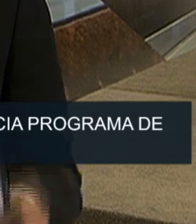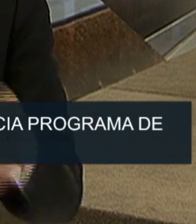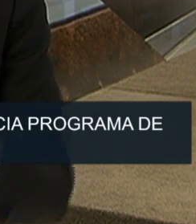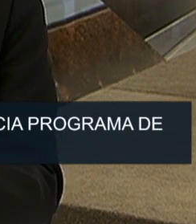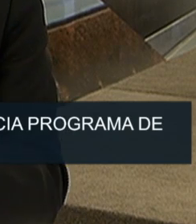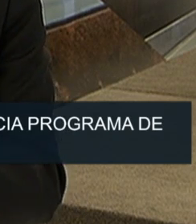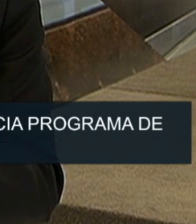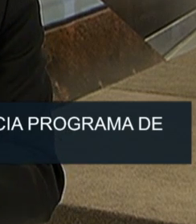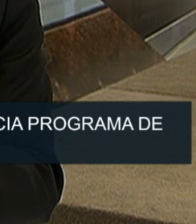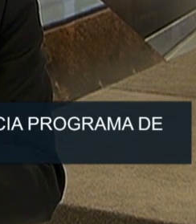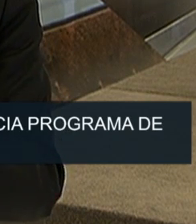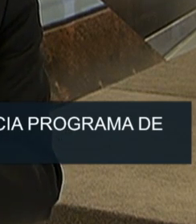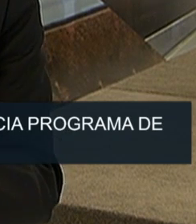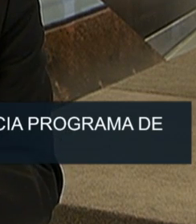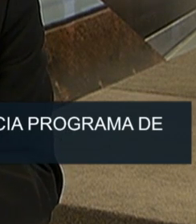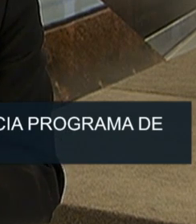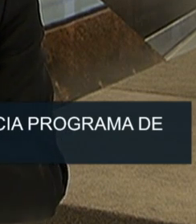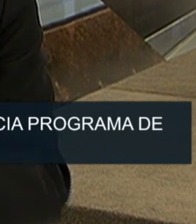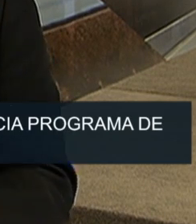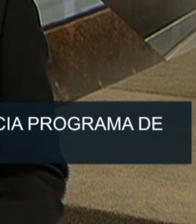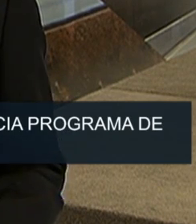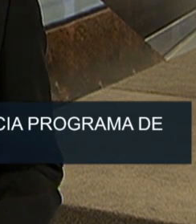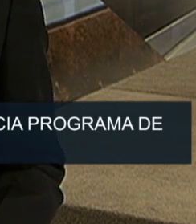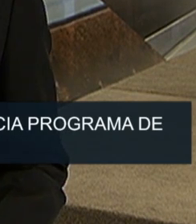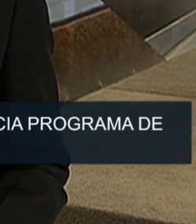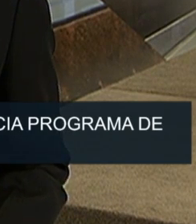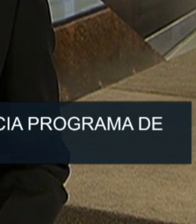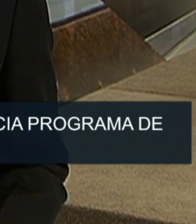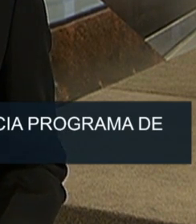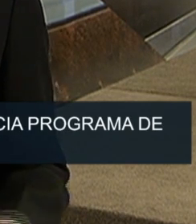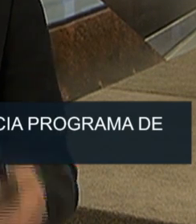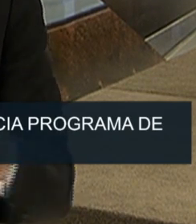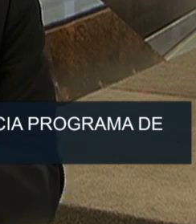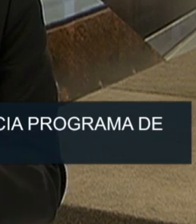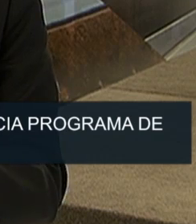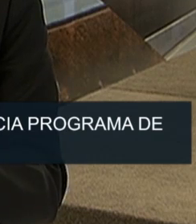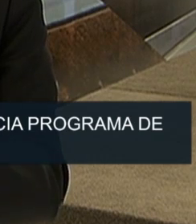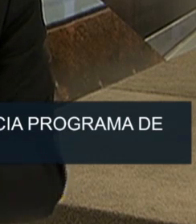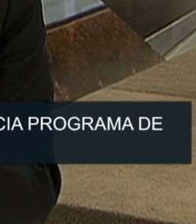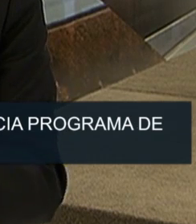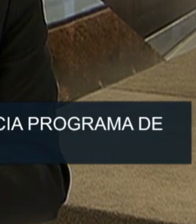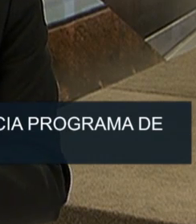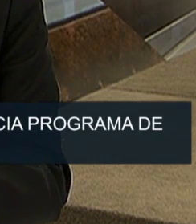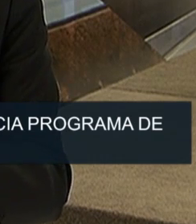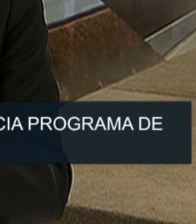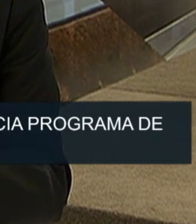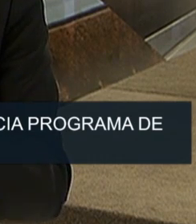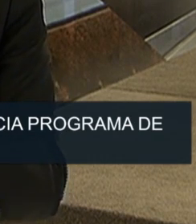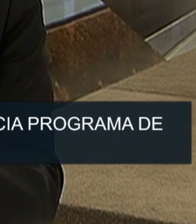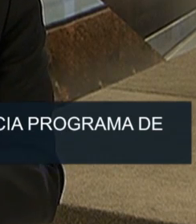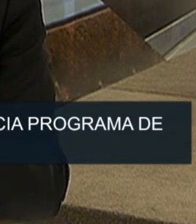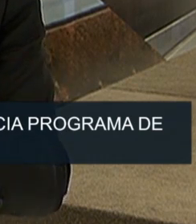país nesta entrevista coletiva aos jornalistas a presidenta Dilma Rousseff também defendeu que o programa lançado hoje vai